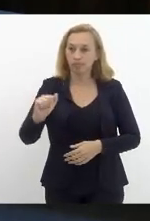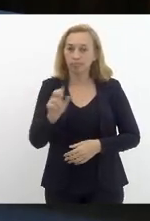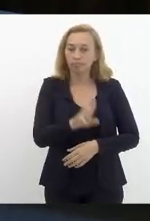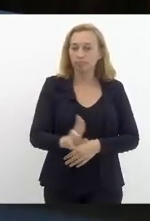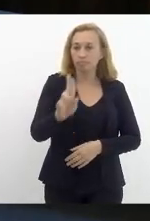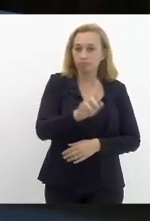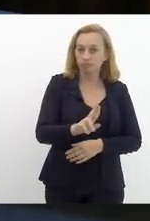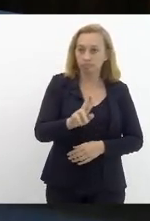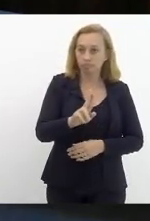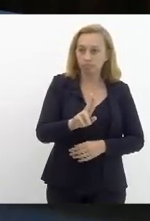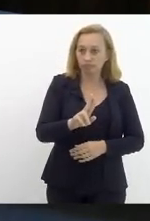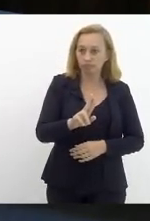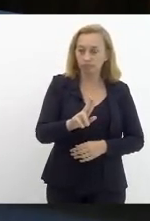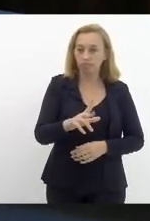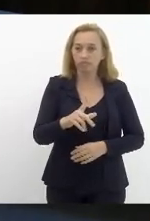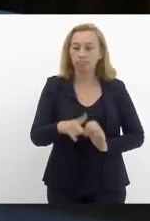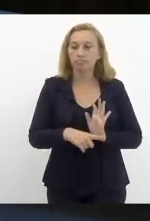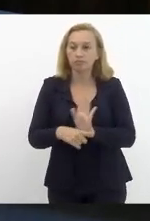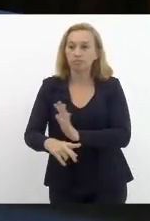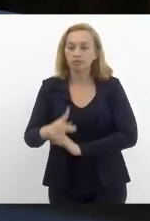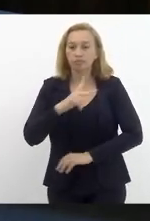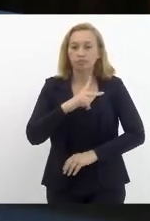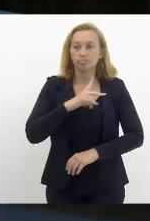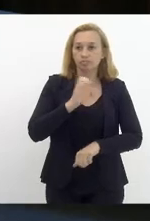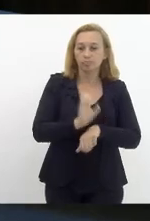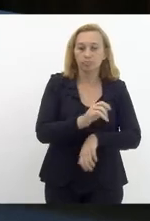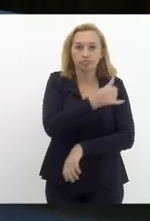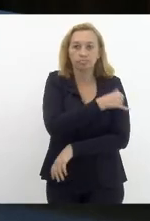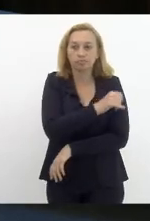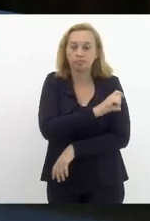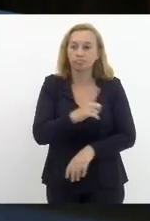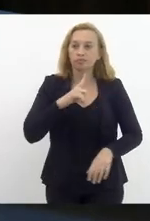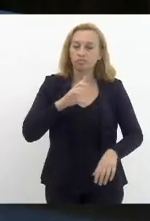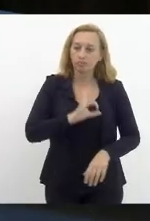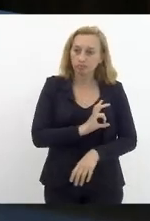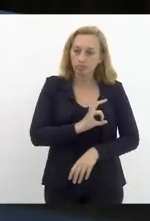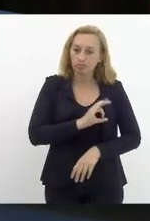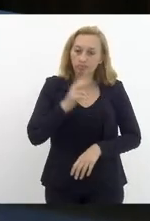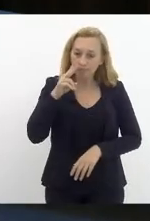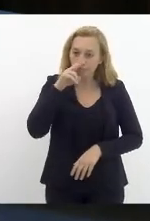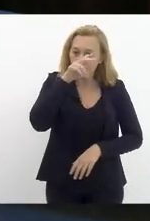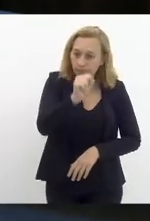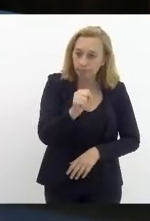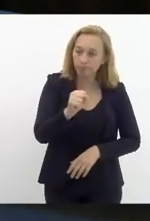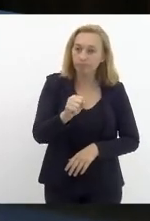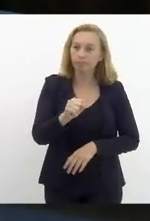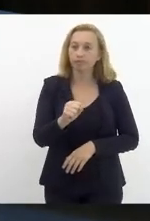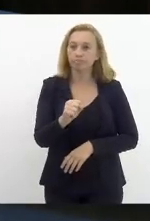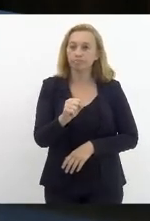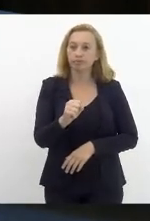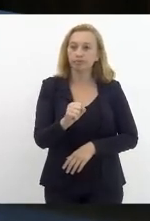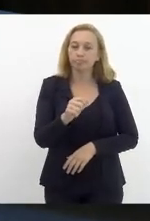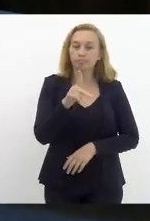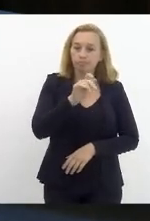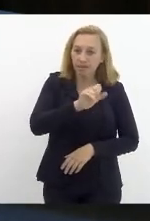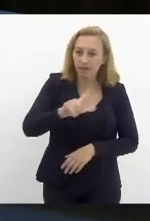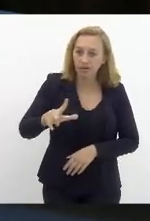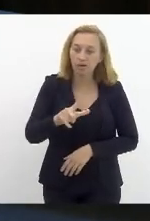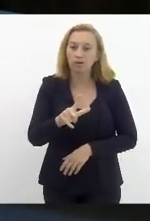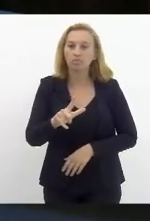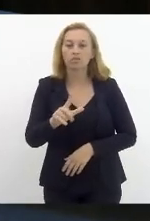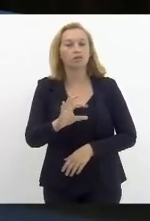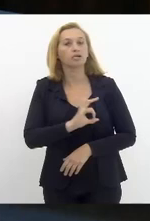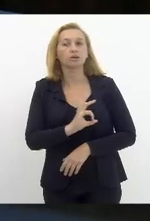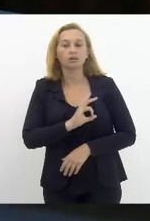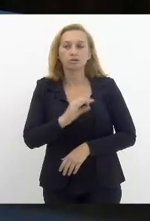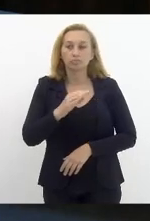em benefício do próprio Estado do Rio de Janeiro, que terá uma polícia forte, uma polícia civil, uma polícia penal, uma polícia militar